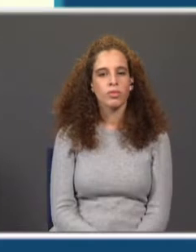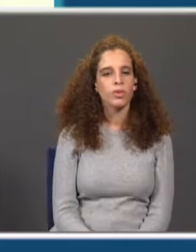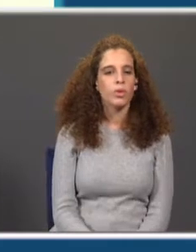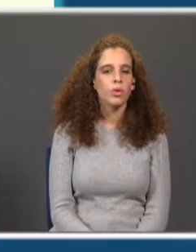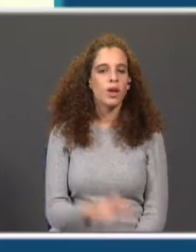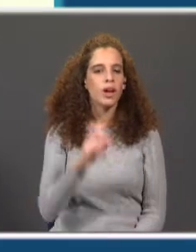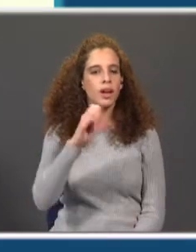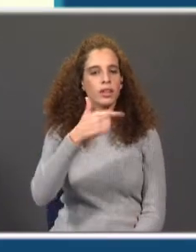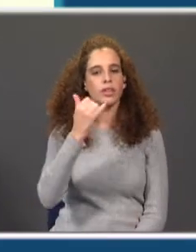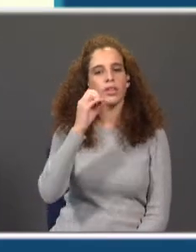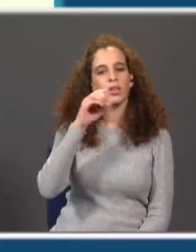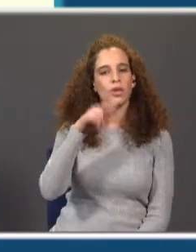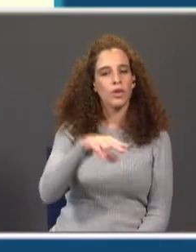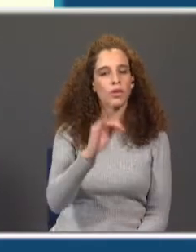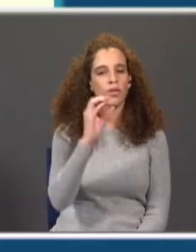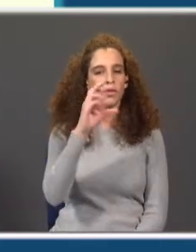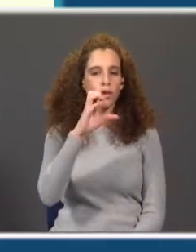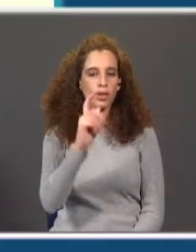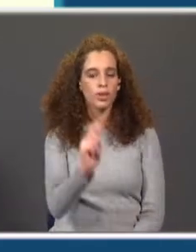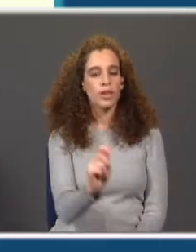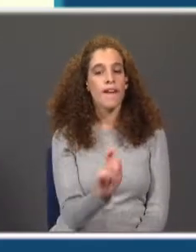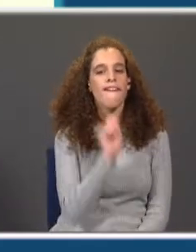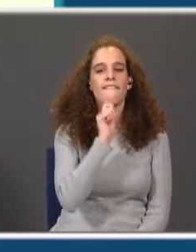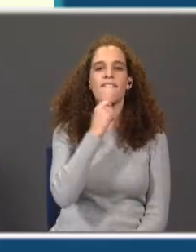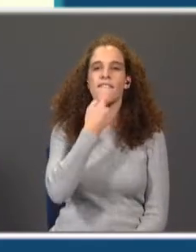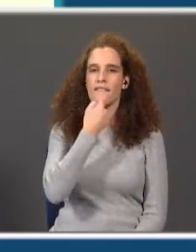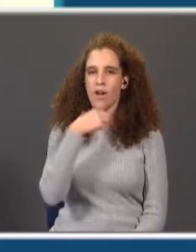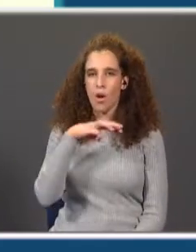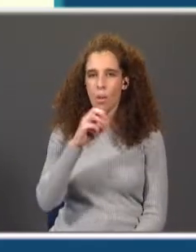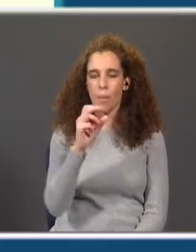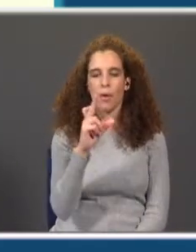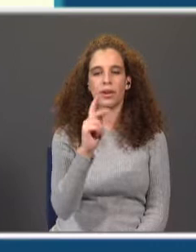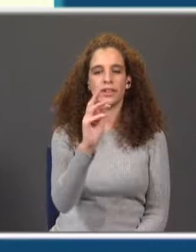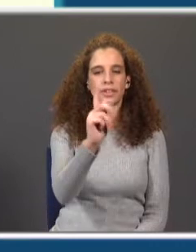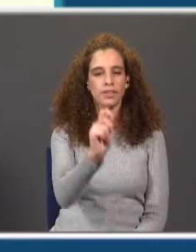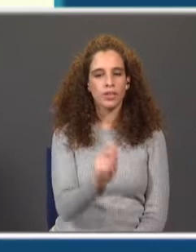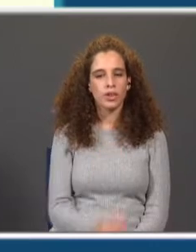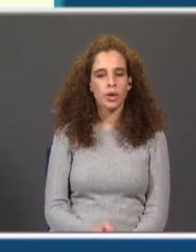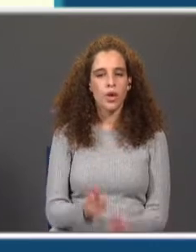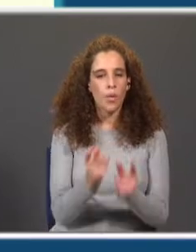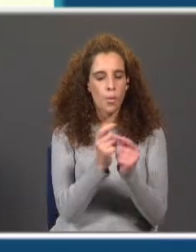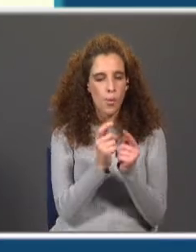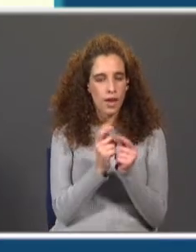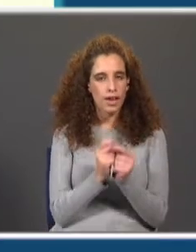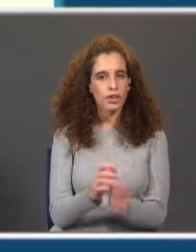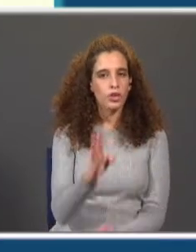E um Action Force que em código Morse enviou